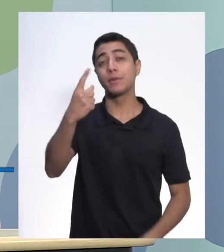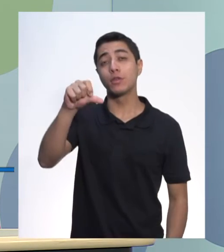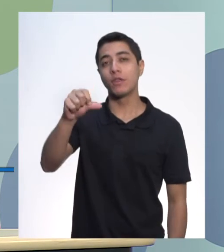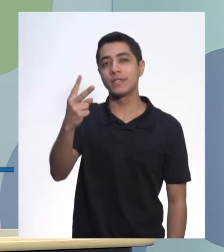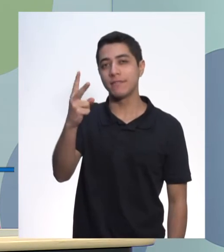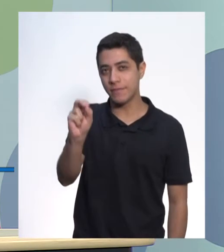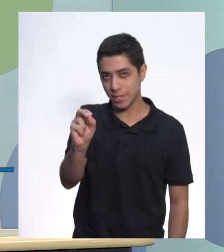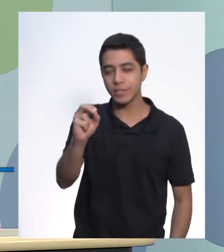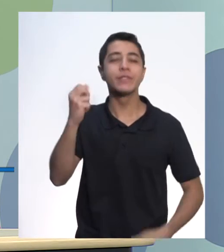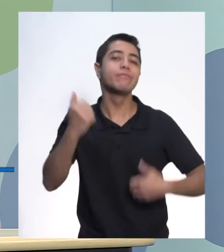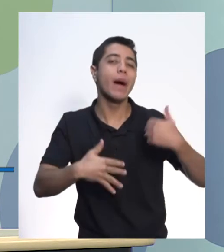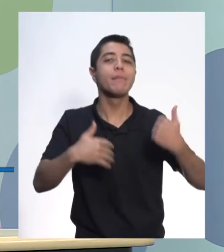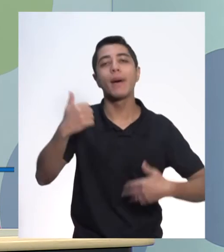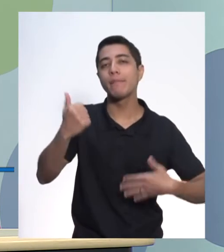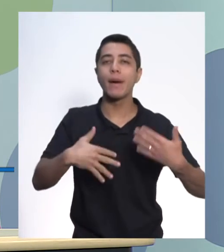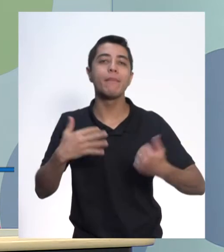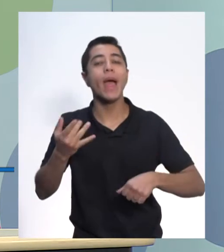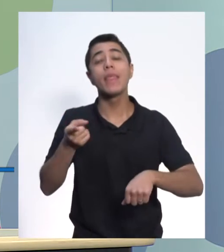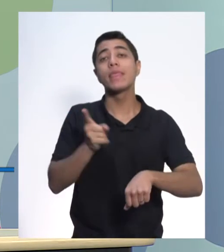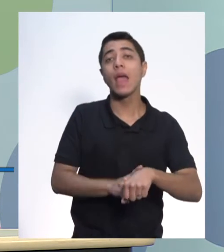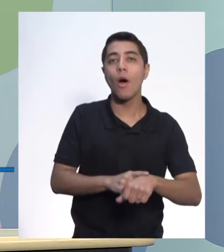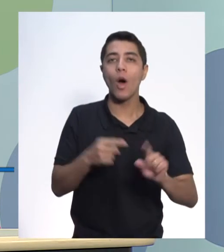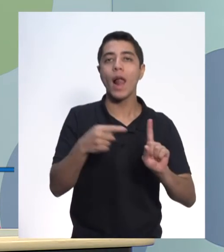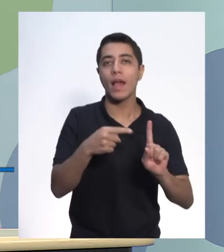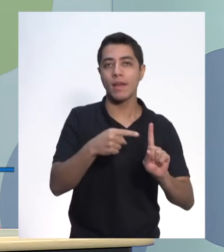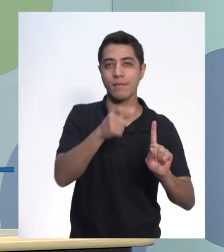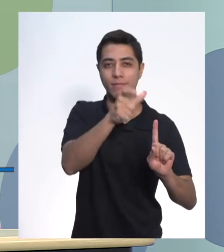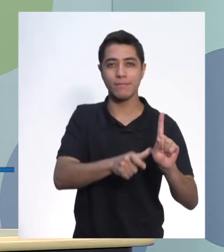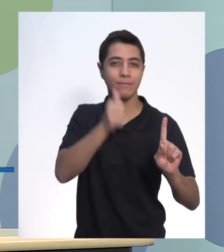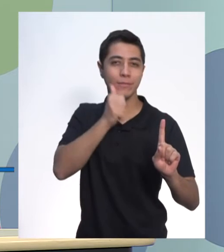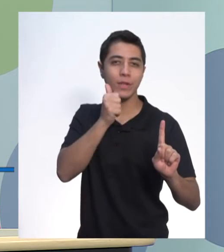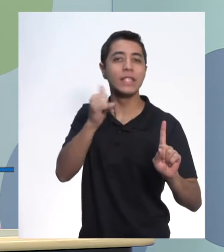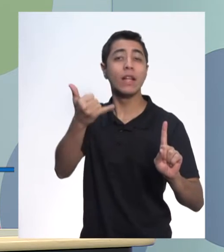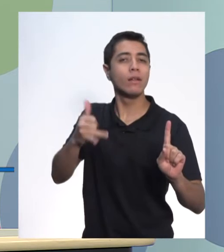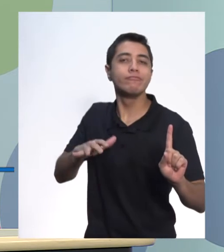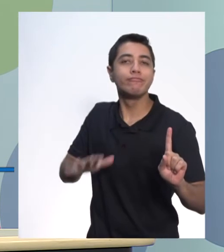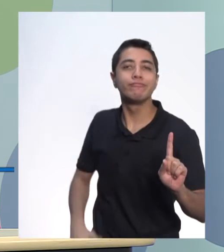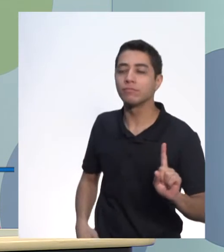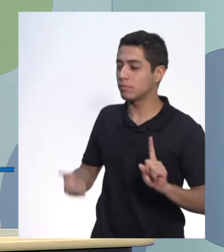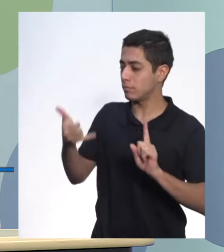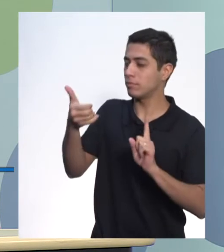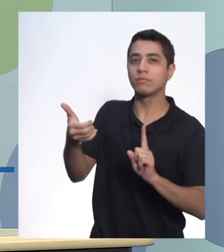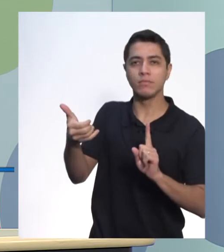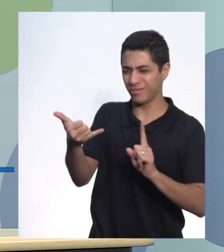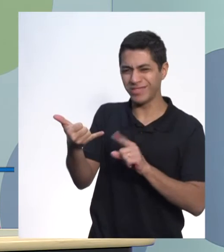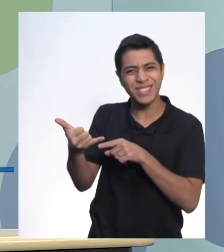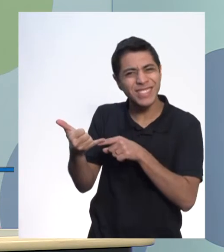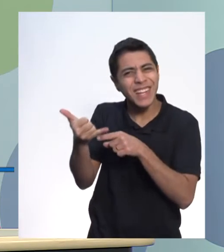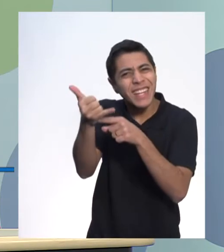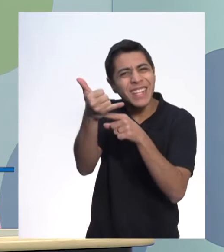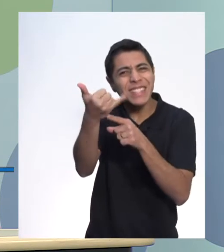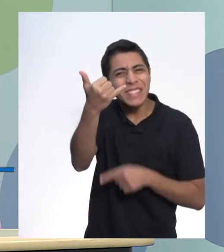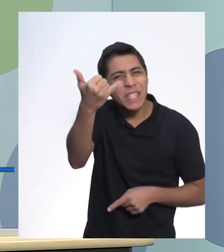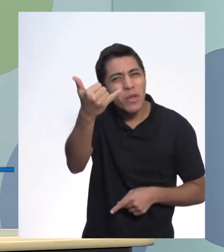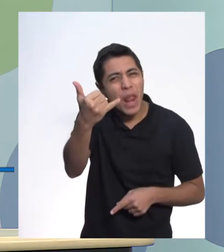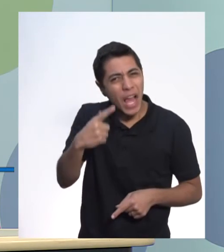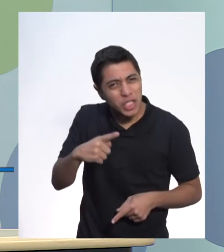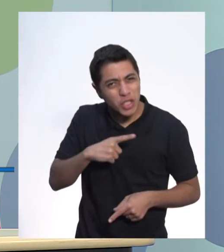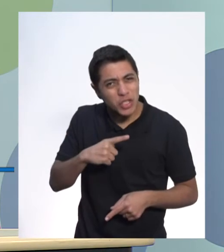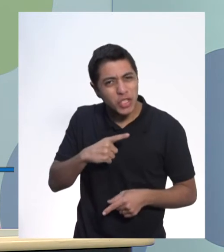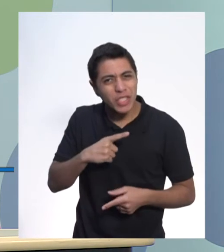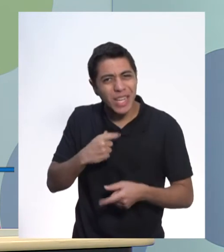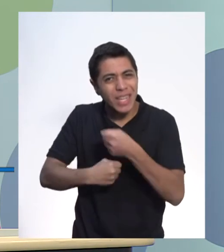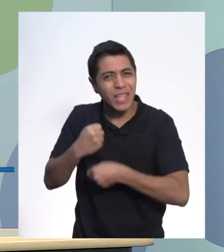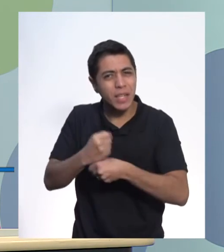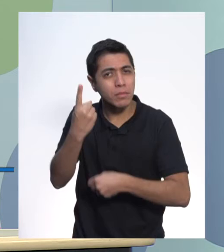uma personagem saca um celular do bolso. Isso não vai fazer parte da história, a não ser que você queira remeter a algo cômico, engraçado,